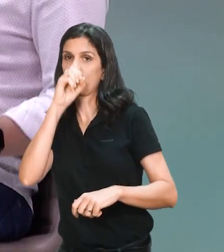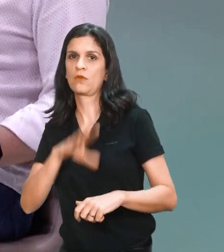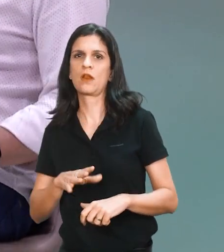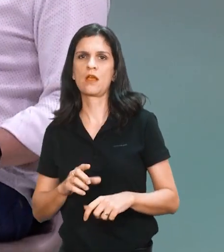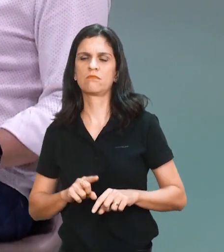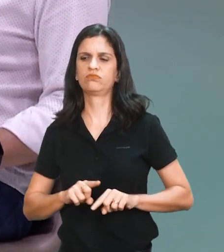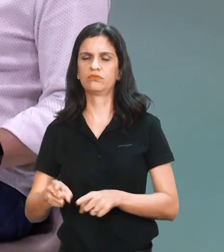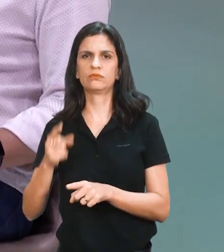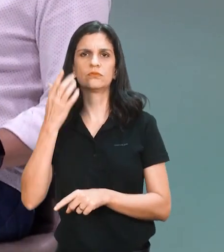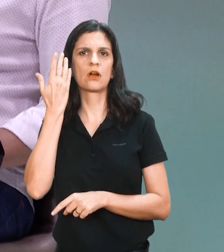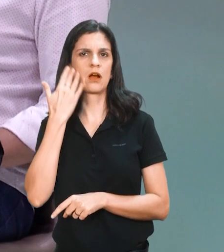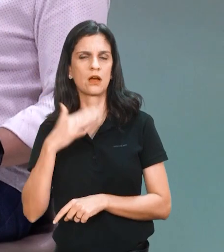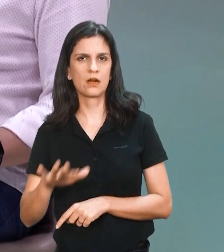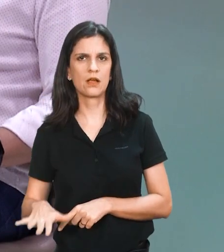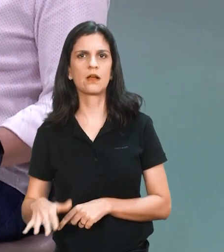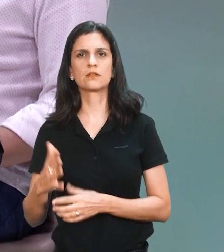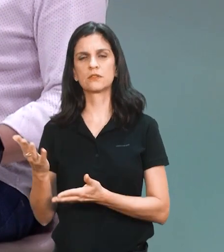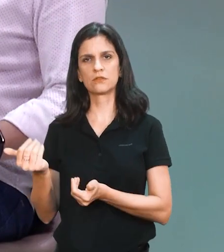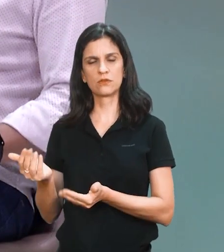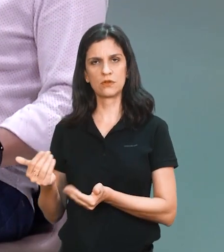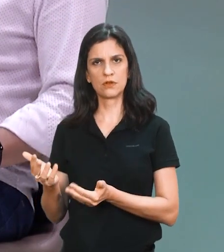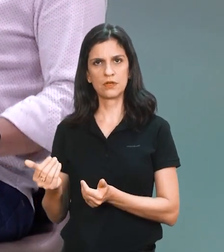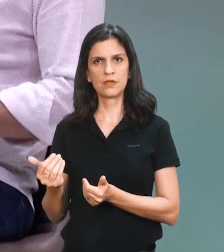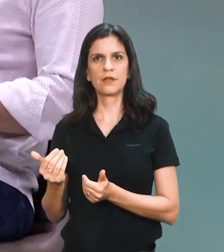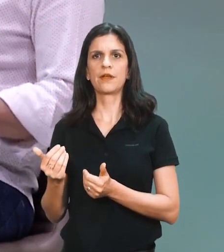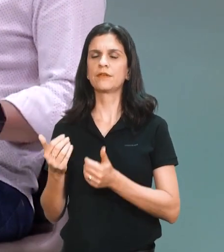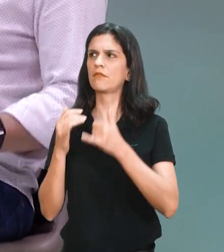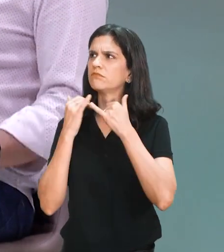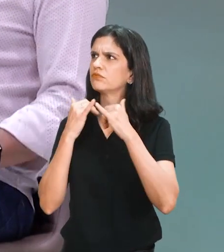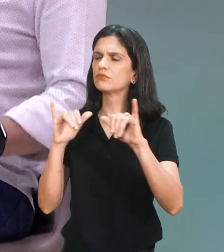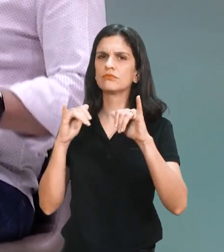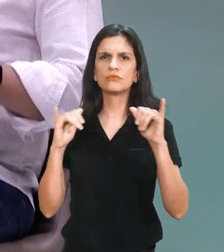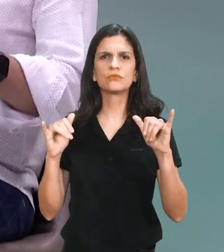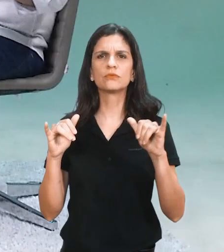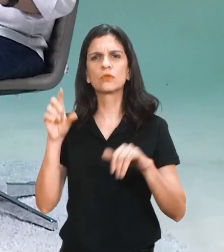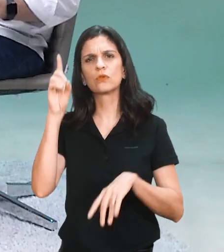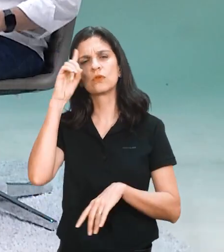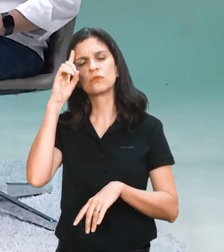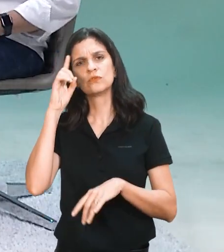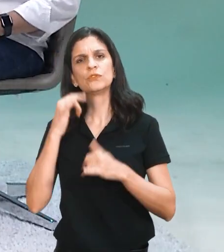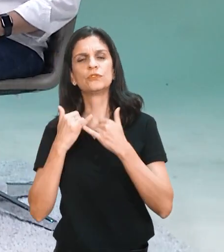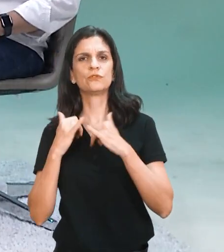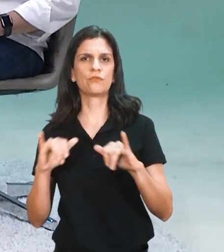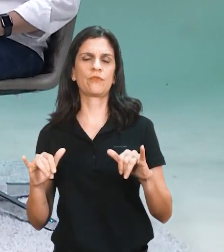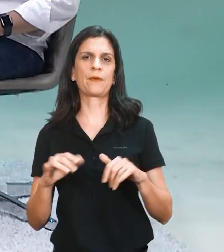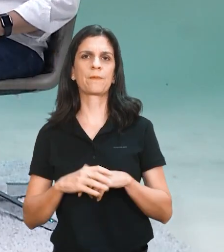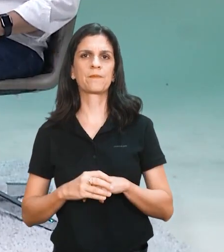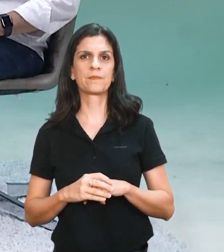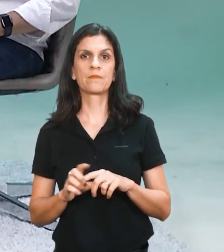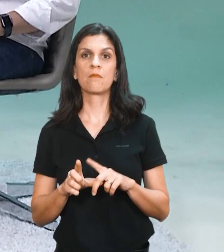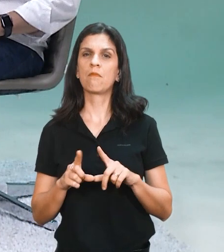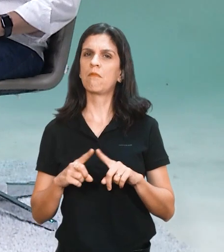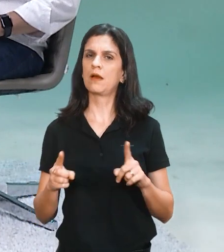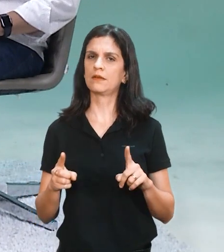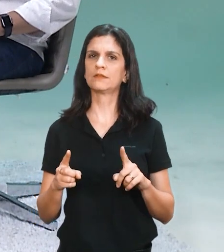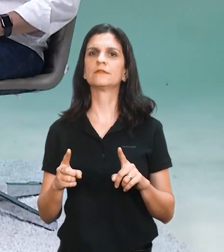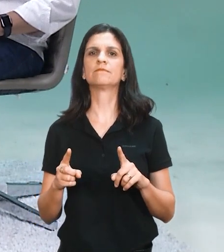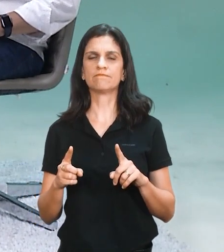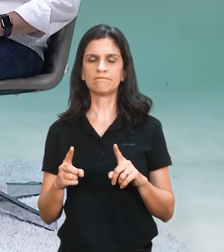explodir agora casos de violência contra criança, contra adolescente. Isso a mídia está noticiando, mas tem muita